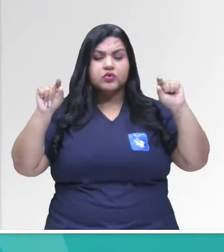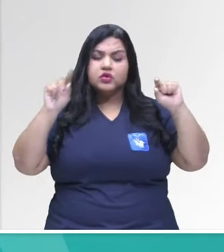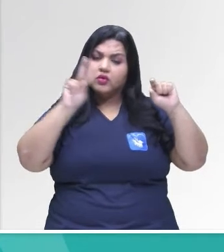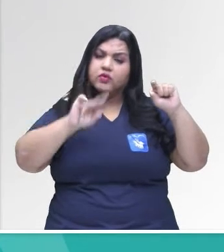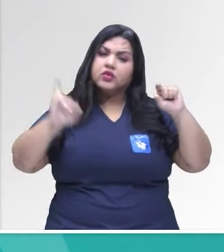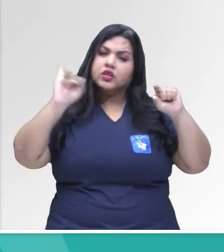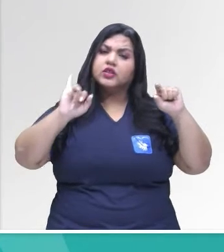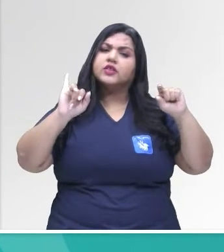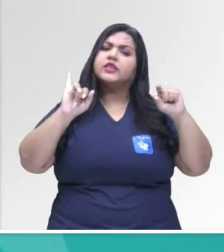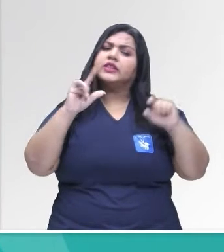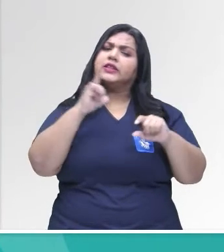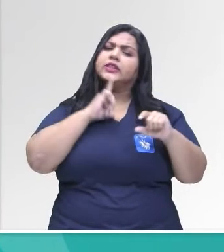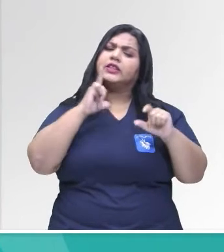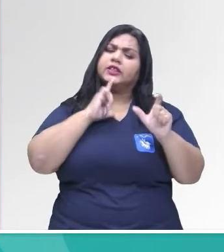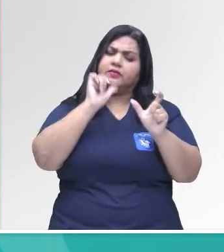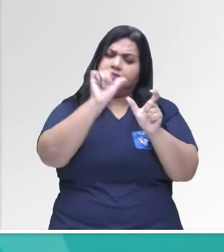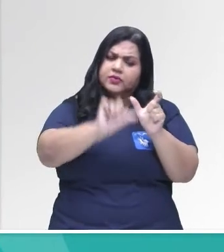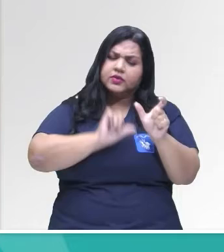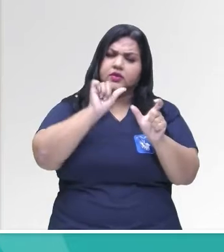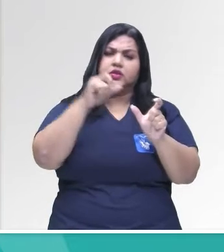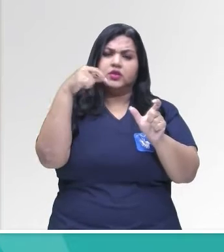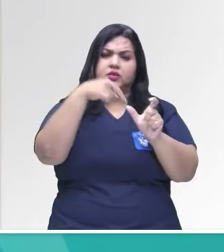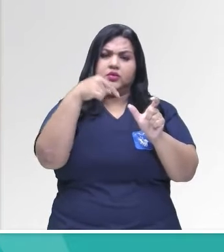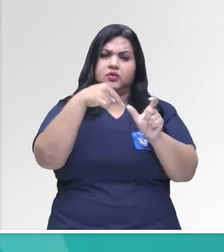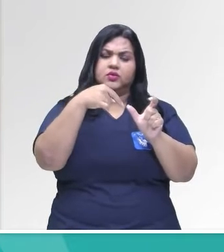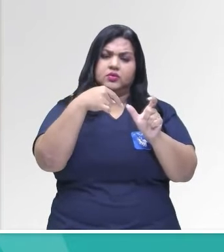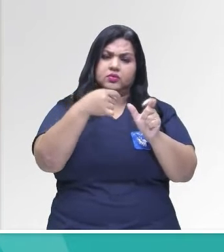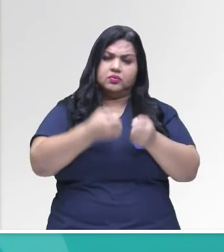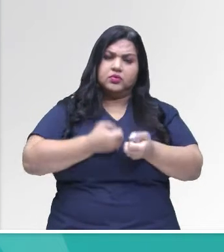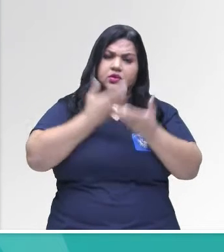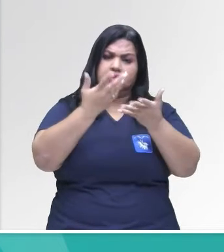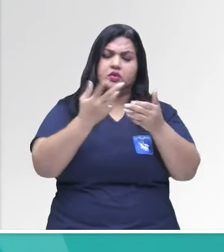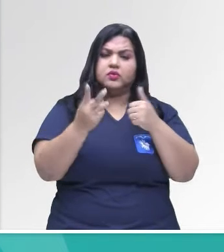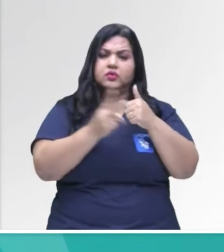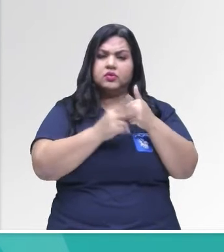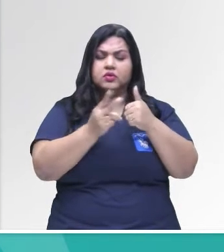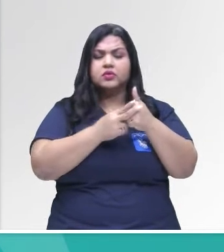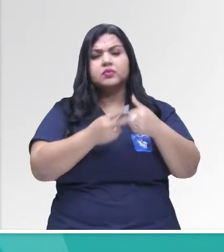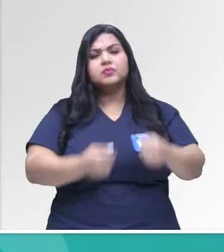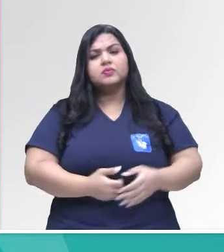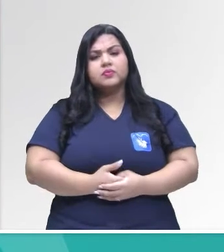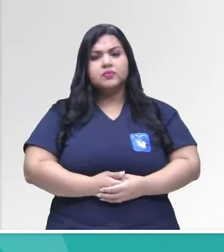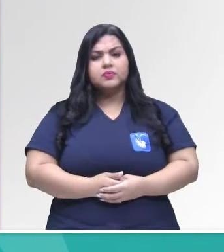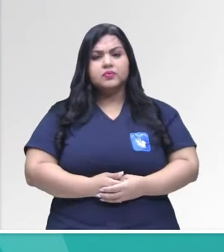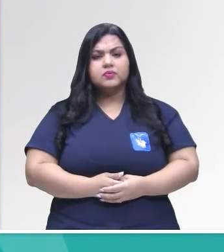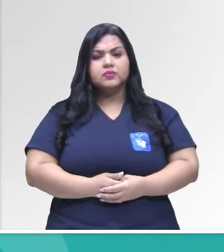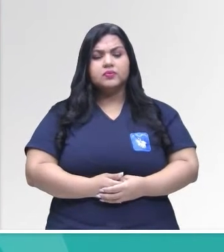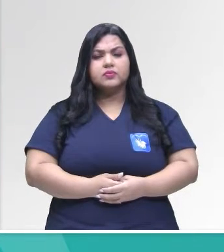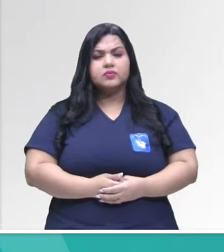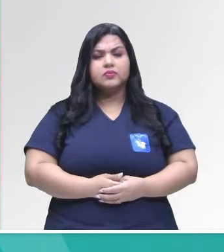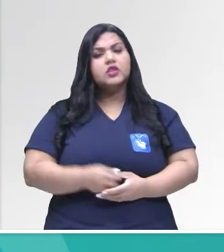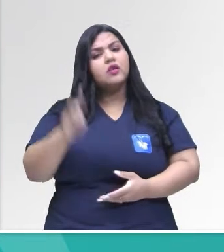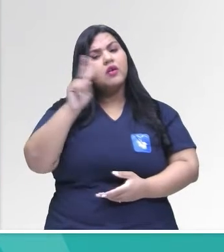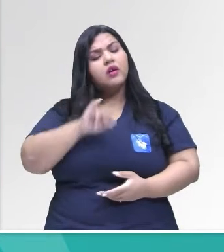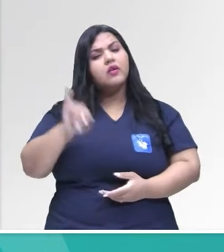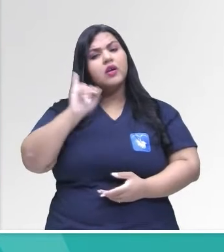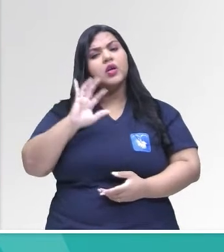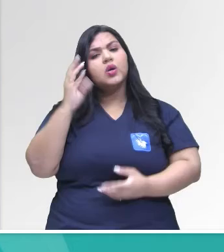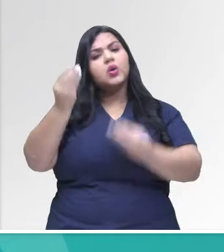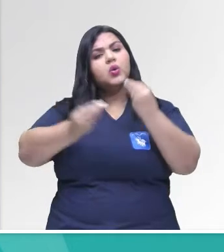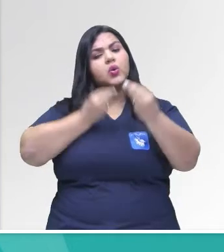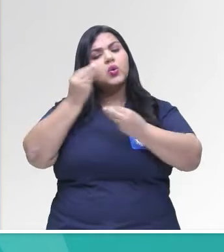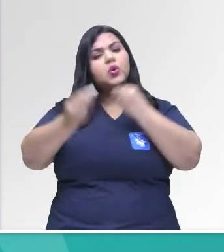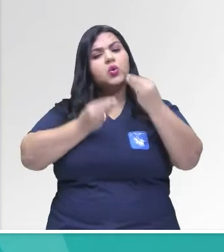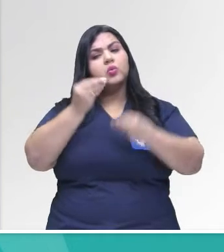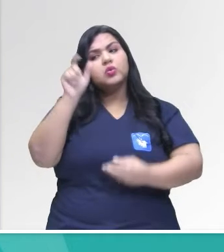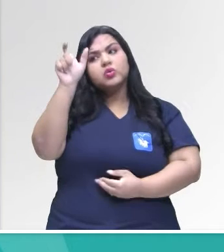vai sofrer ação expressa pelo verbo. Então, o objeto da oração, ele vai funcionar como